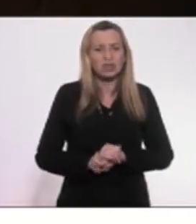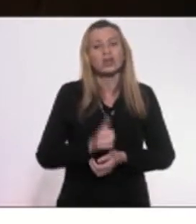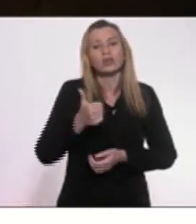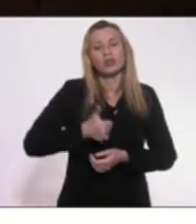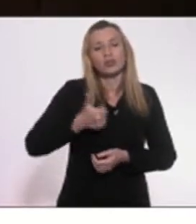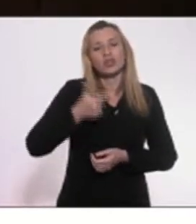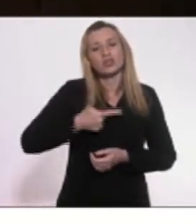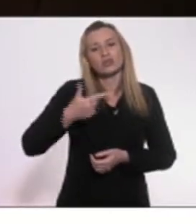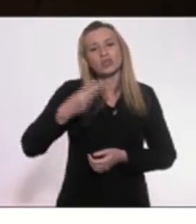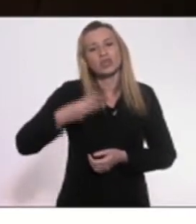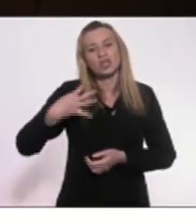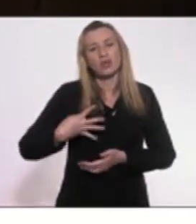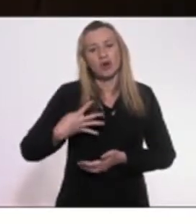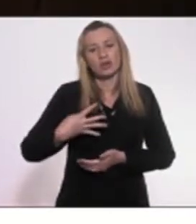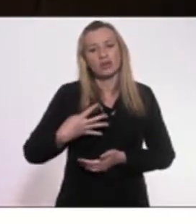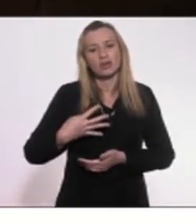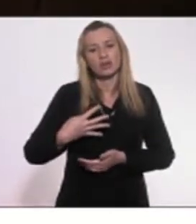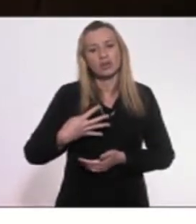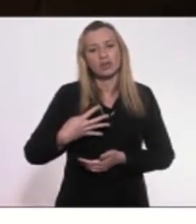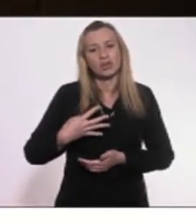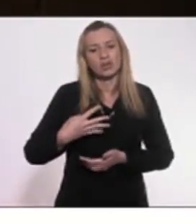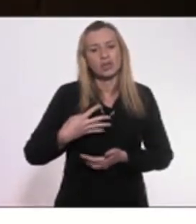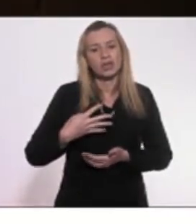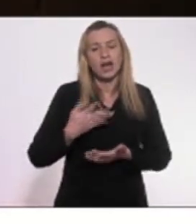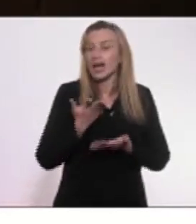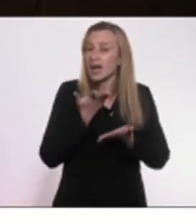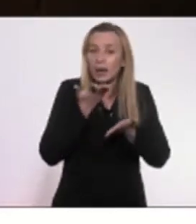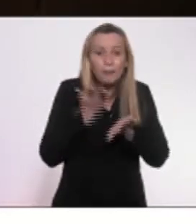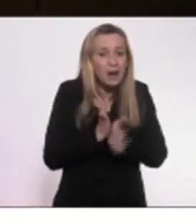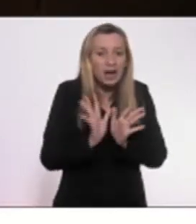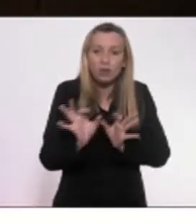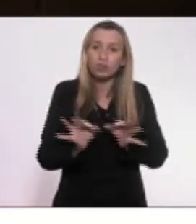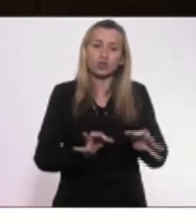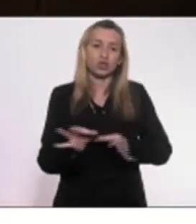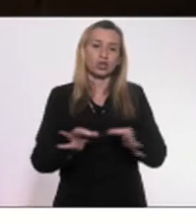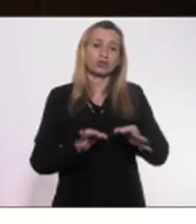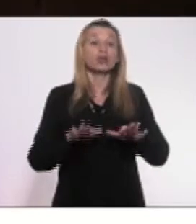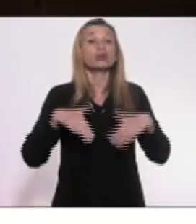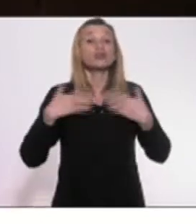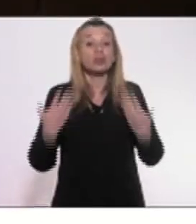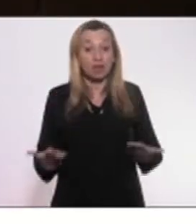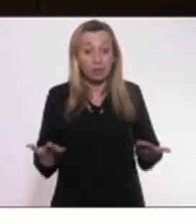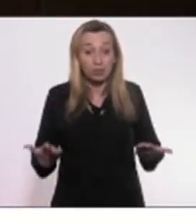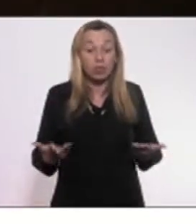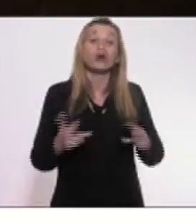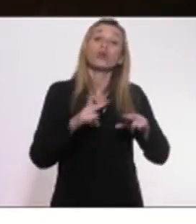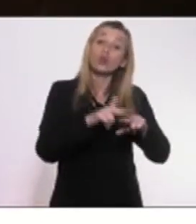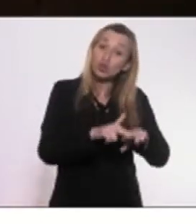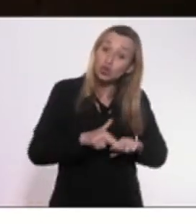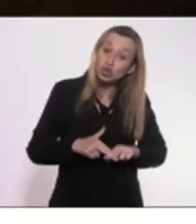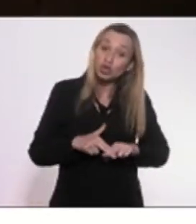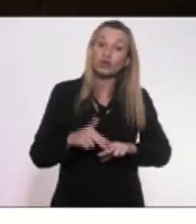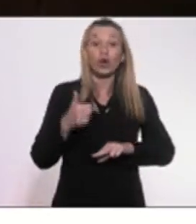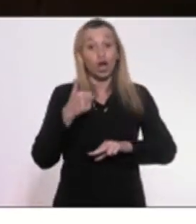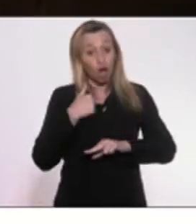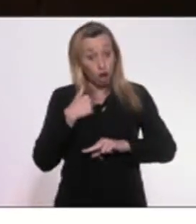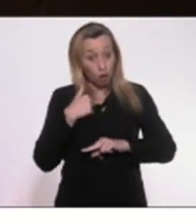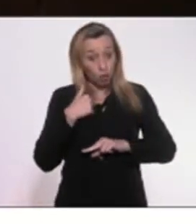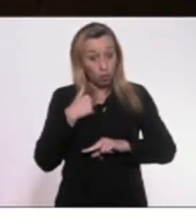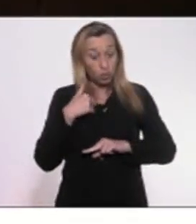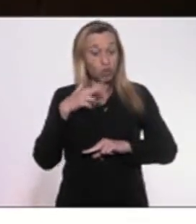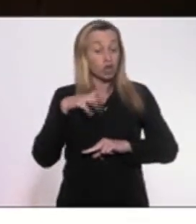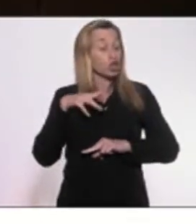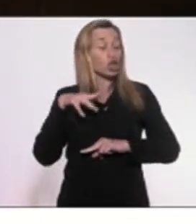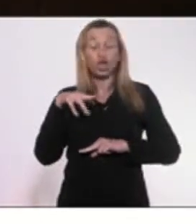2º, 3º e 4º. Eles assassinaram esse projeto. Então, por conta disso, eu, que nunca,